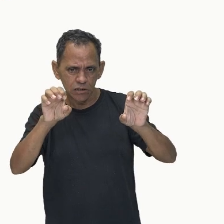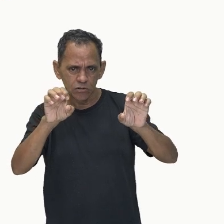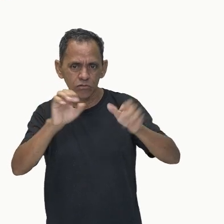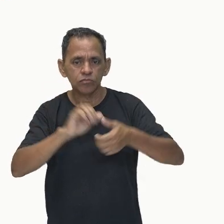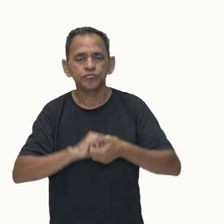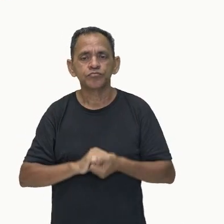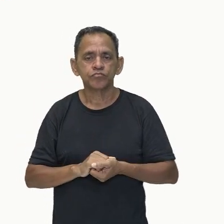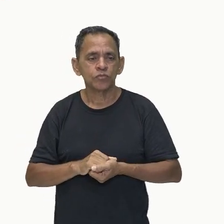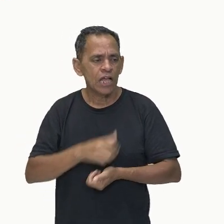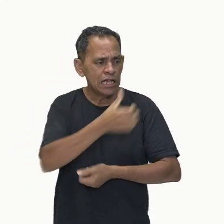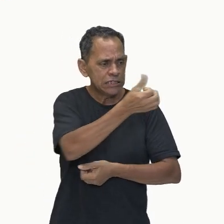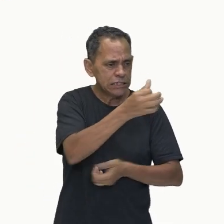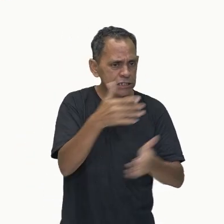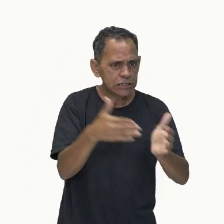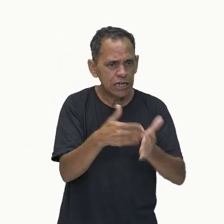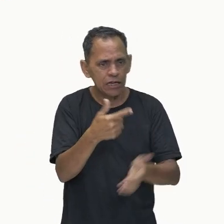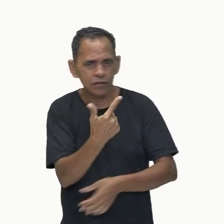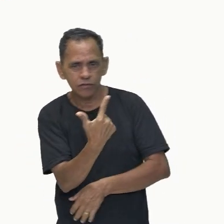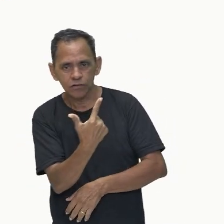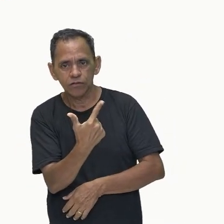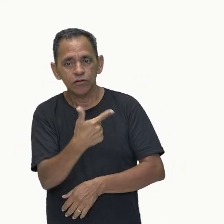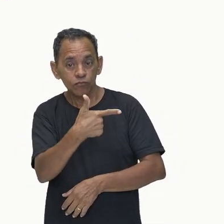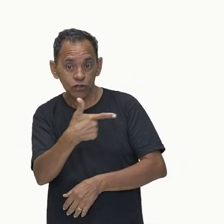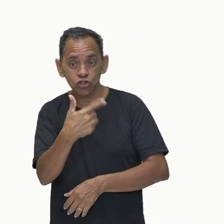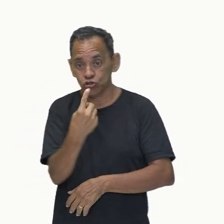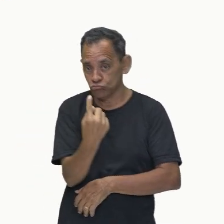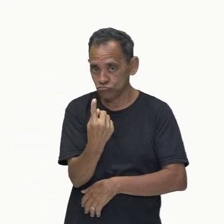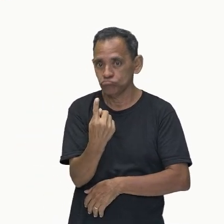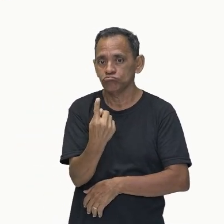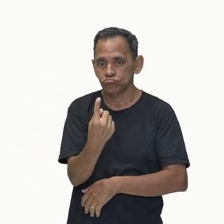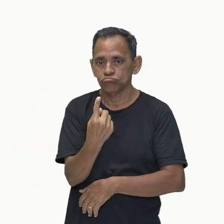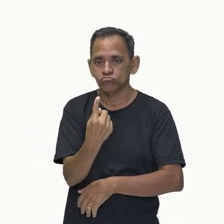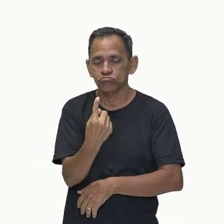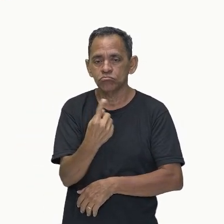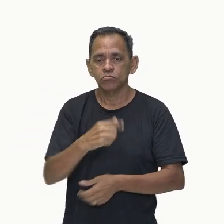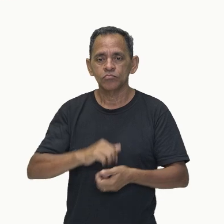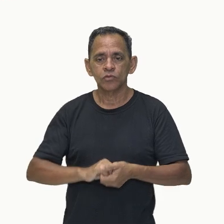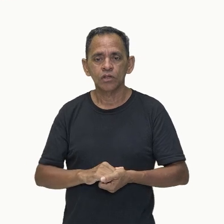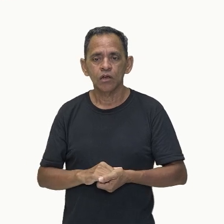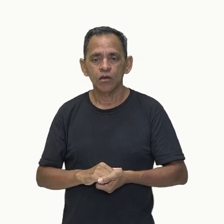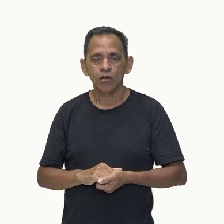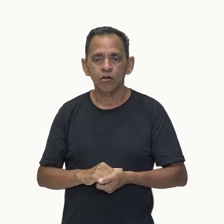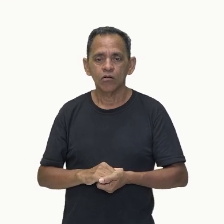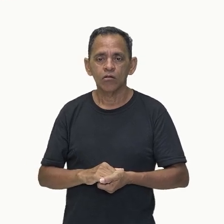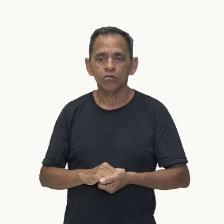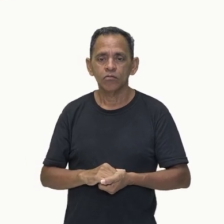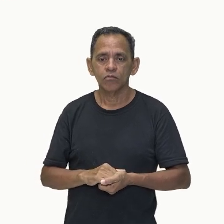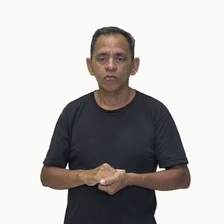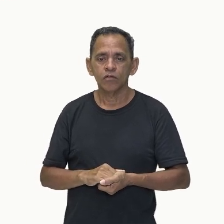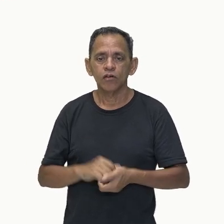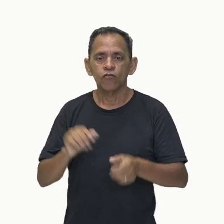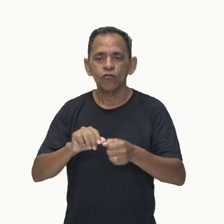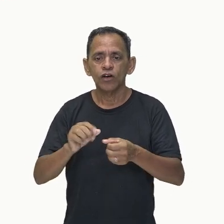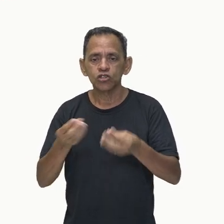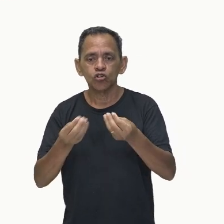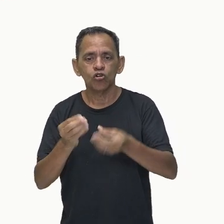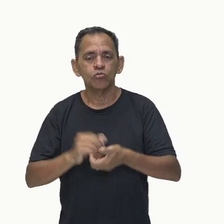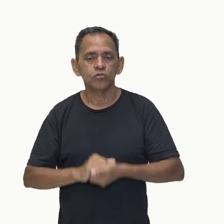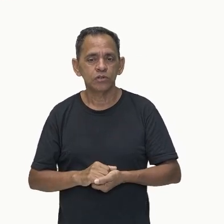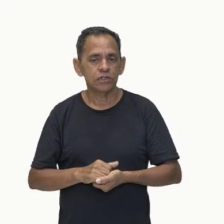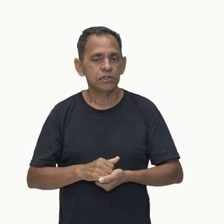21, pega só aqui, ó, esse daqui, ó, de 6 até 9. Vê se dá o mesmo valor de 3 metros por